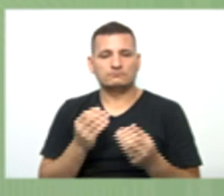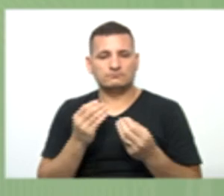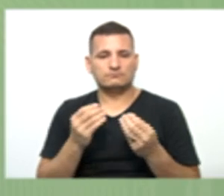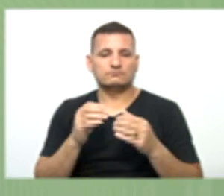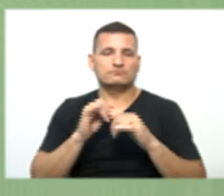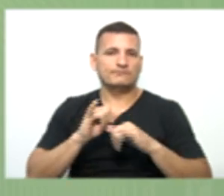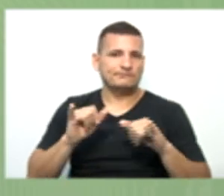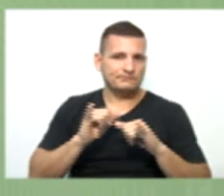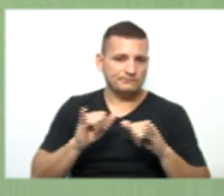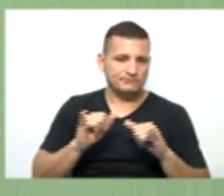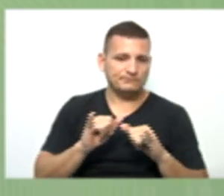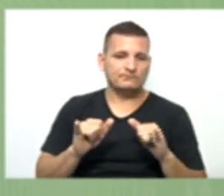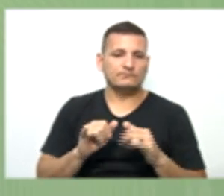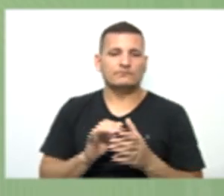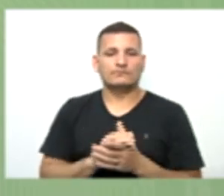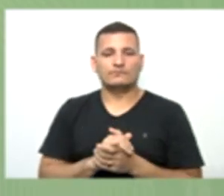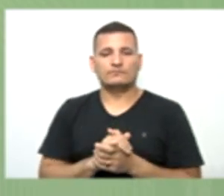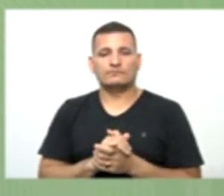ano, eu tenho a